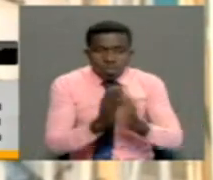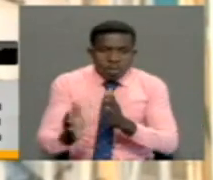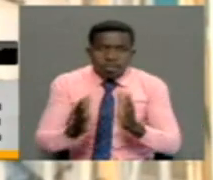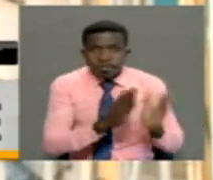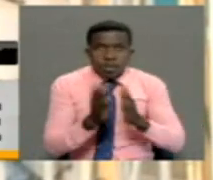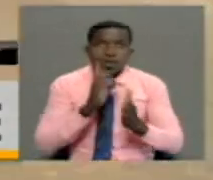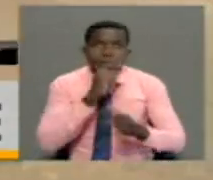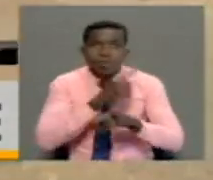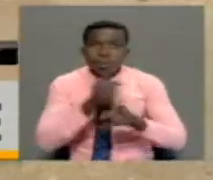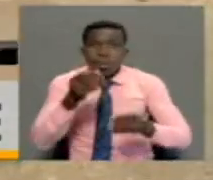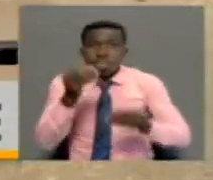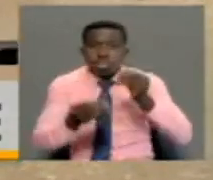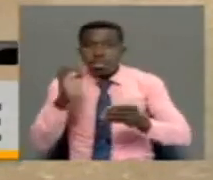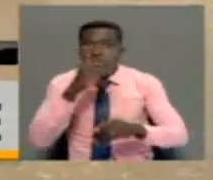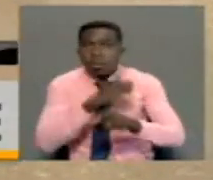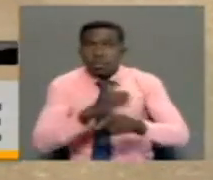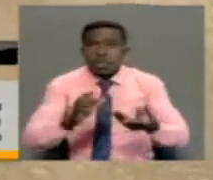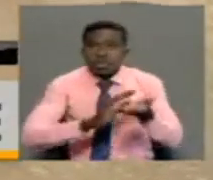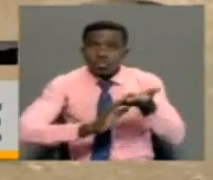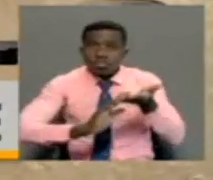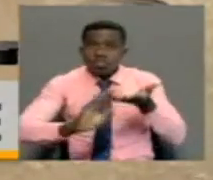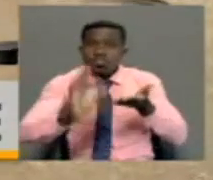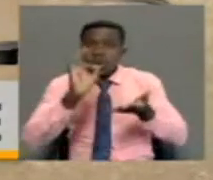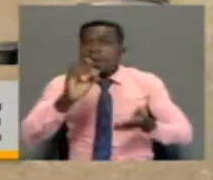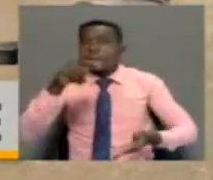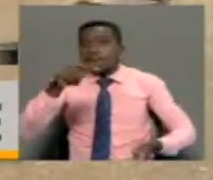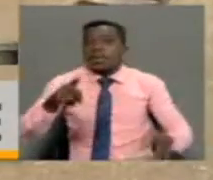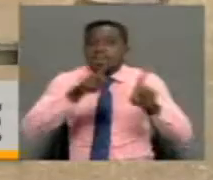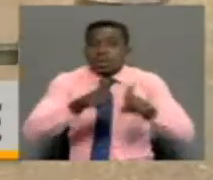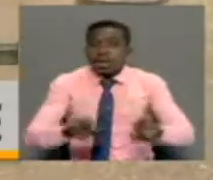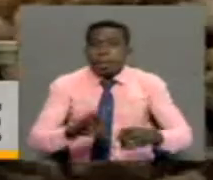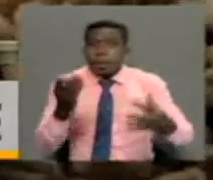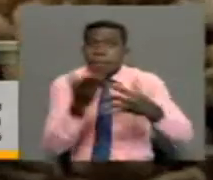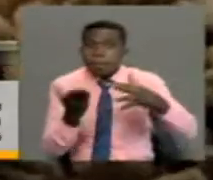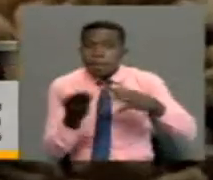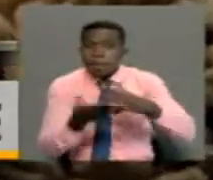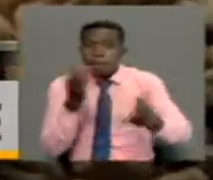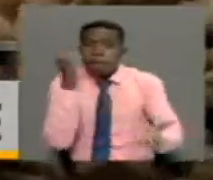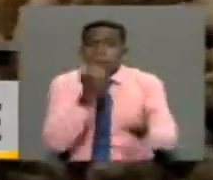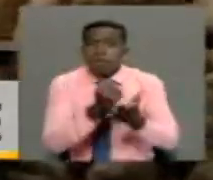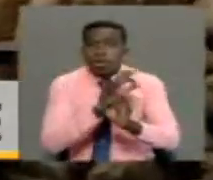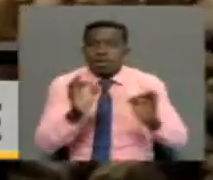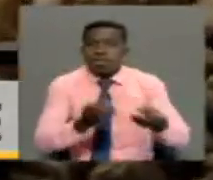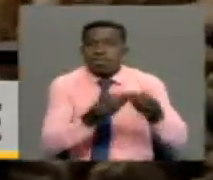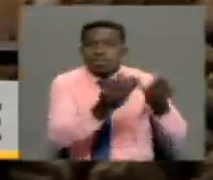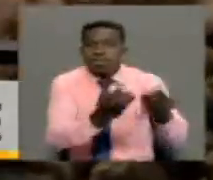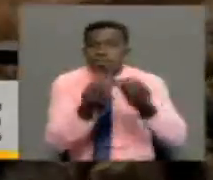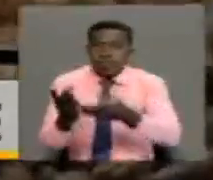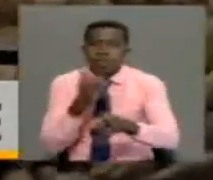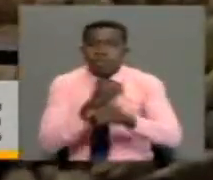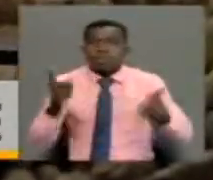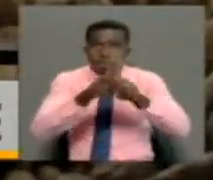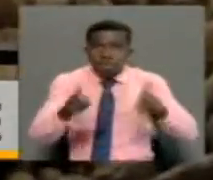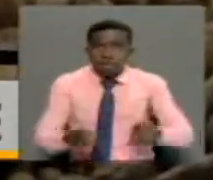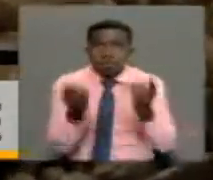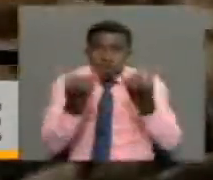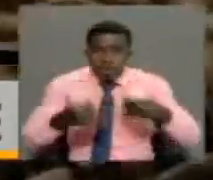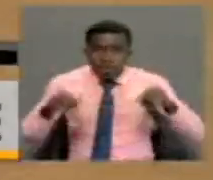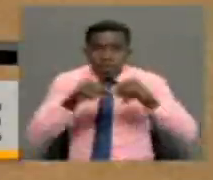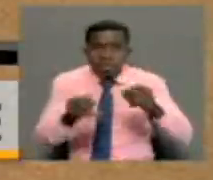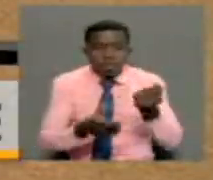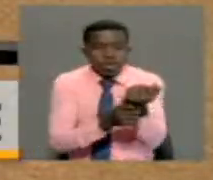cereais, que passa pela limpeza, que passa pela certificação e classificação. Portanto, é importante sabermos qual é o